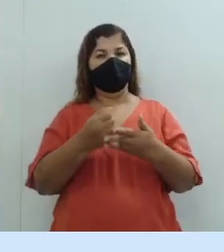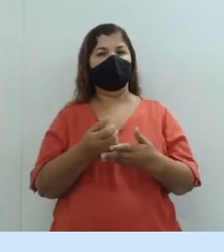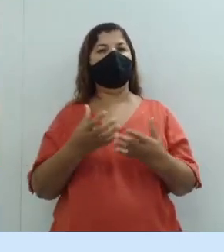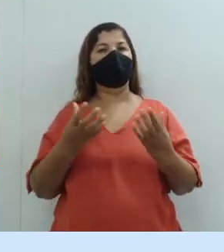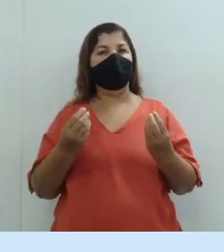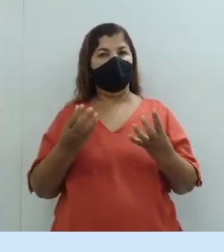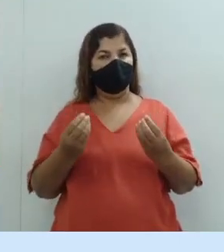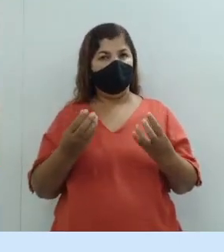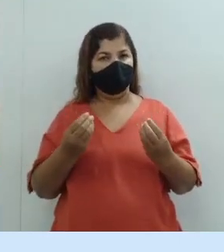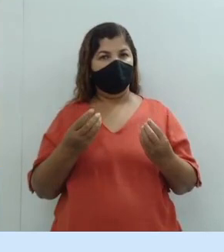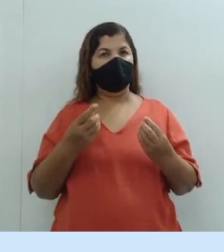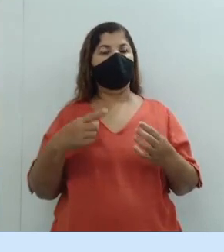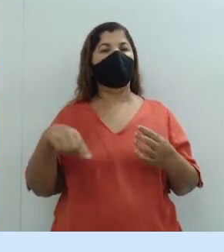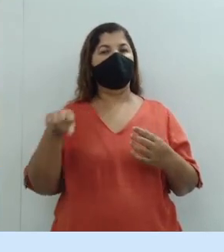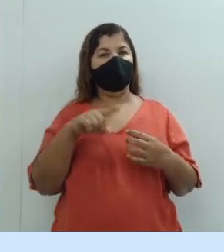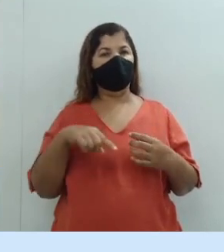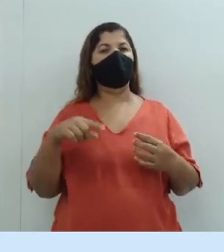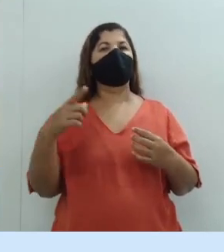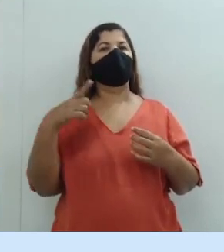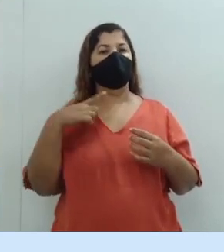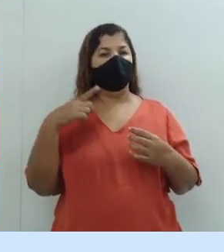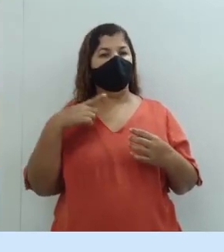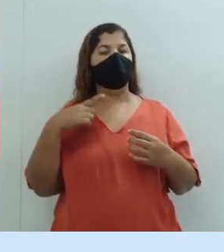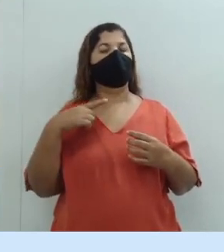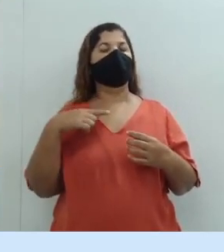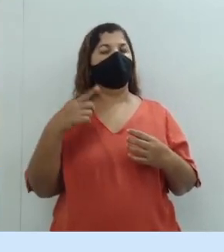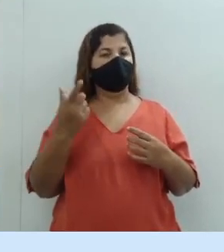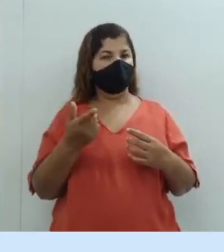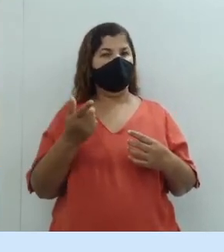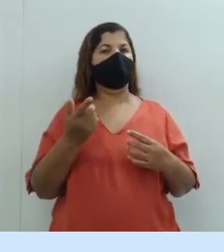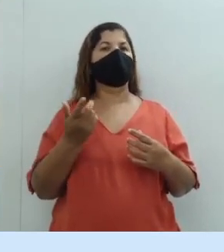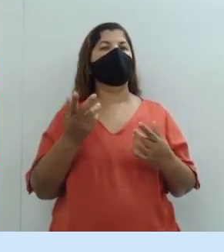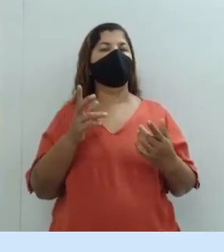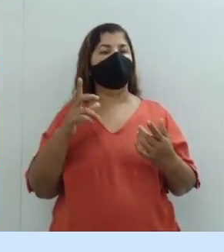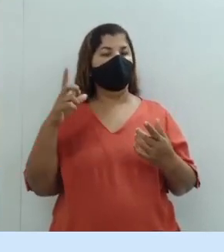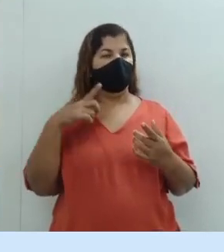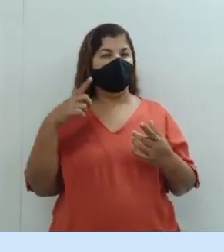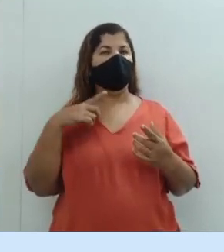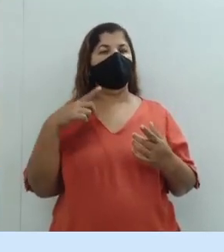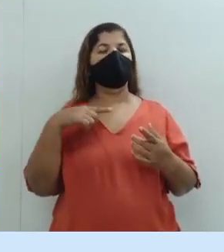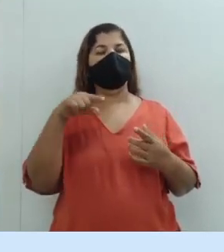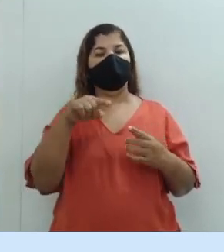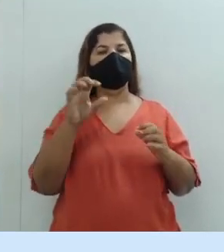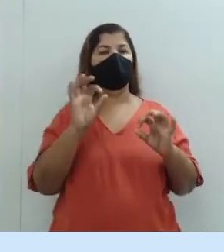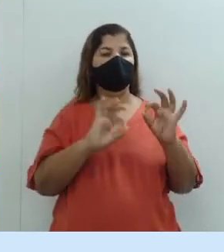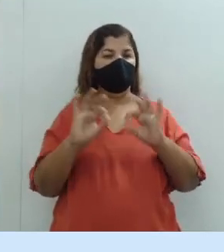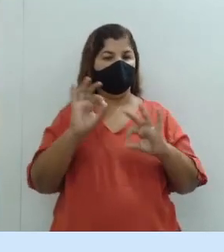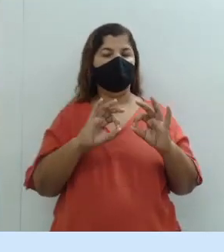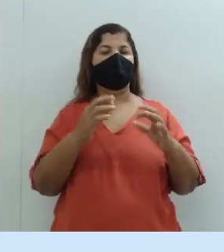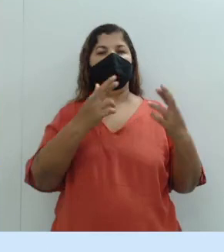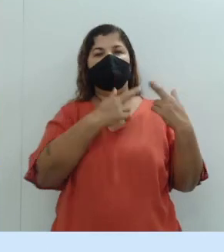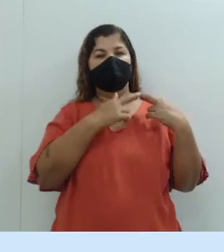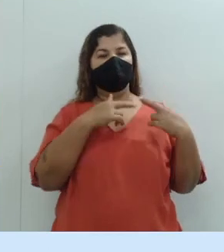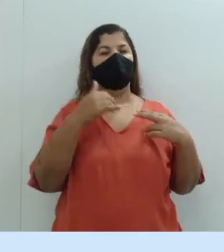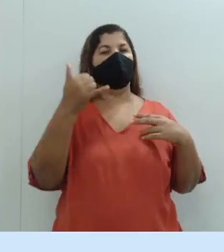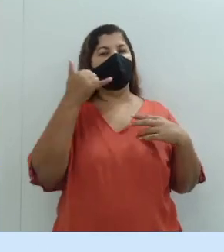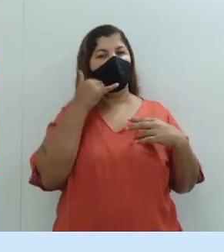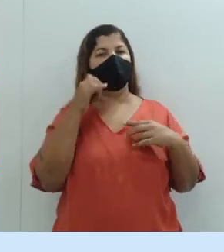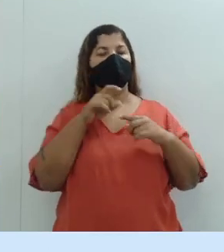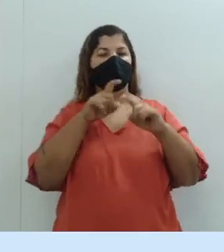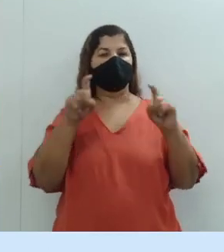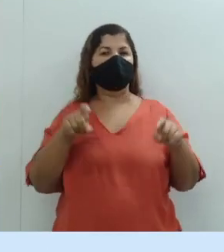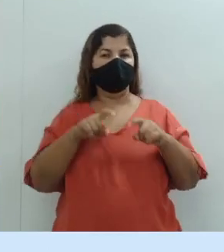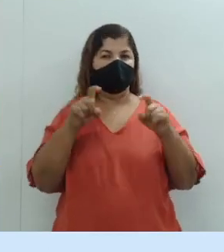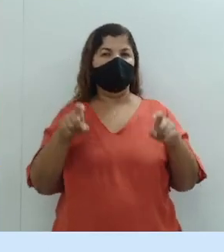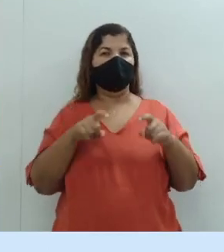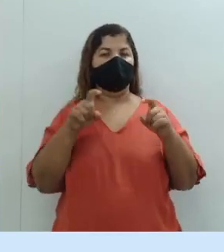fundamental para a gente aí. A gente deve muito a esse cara. Se a gente tem um smartphone hoje, se a gente tem um celular, se a gente tem um computador,